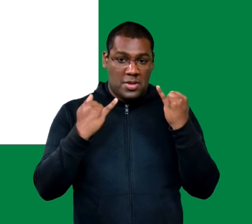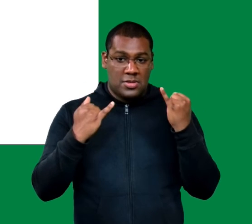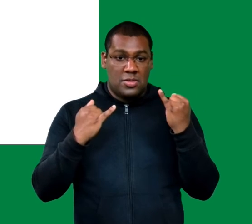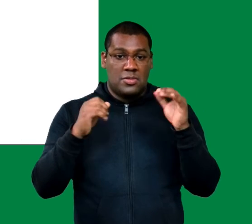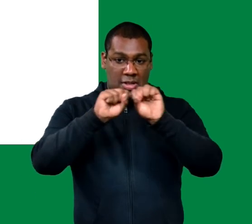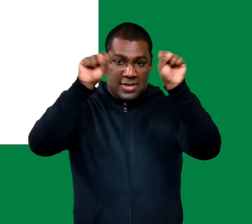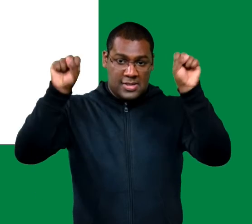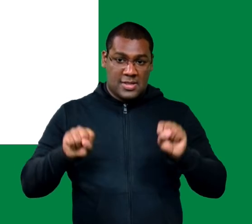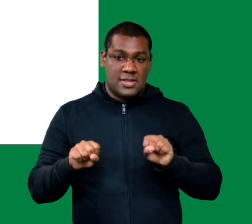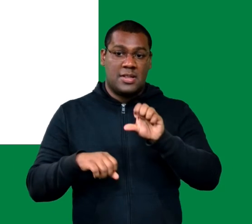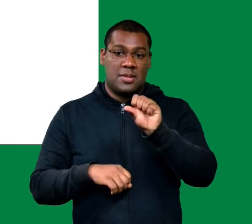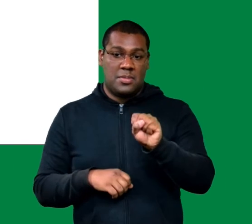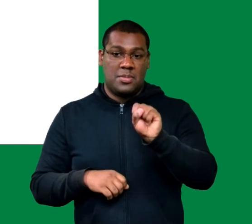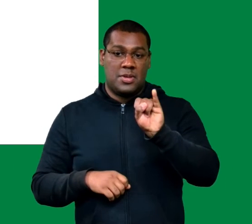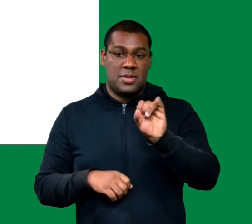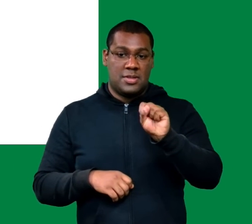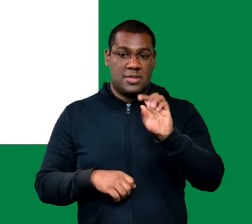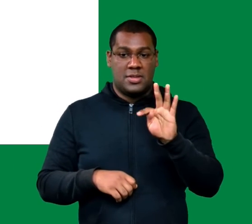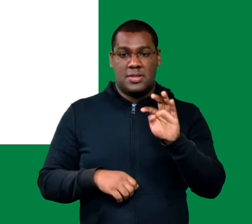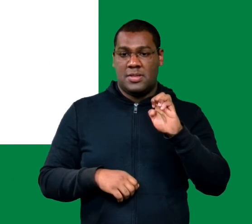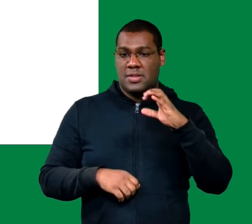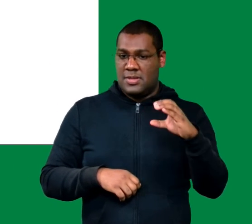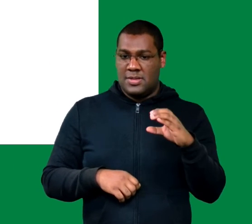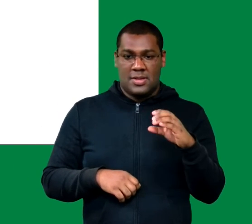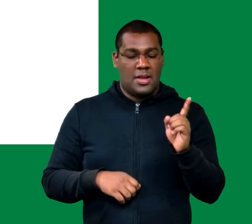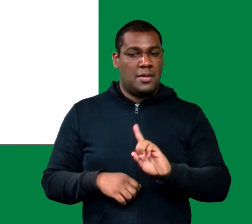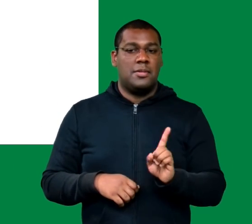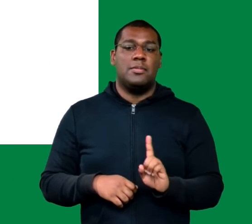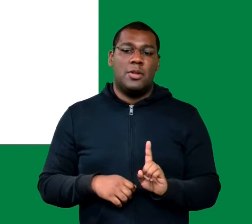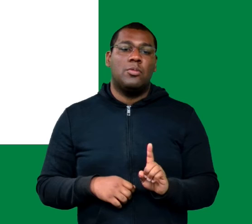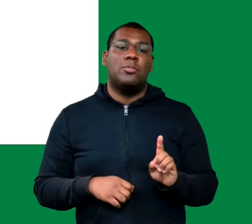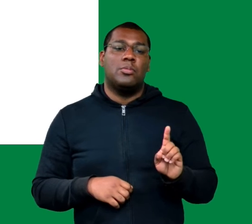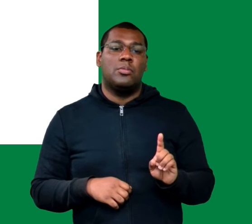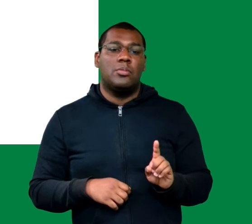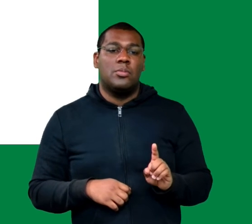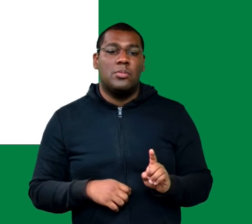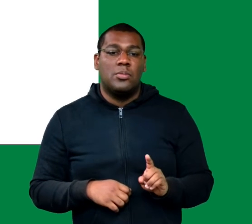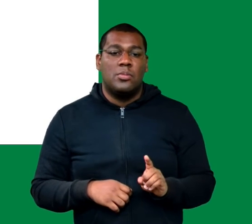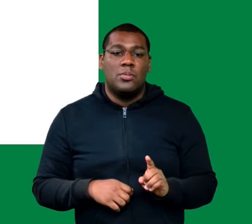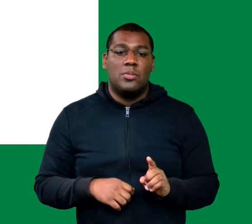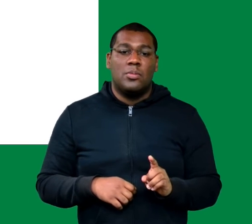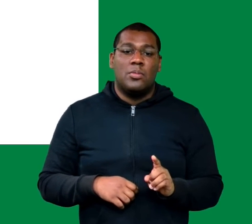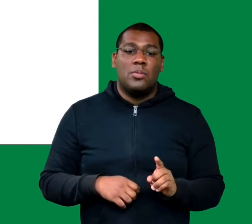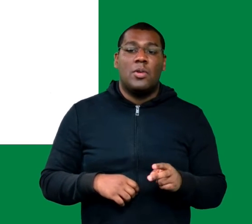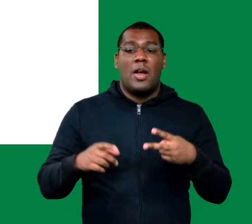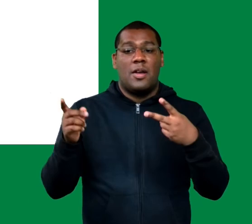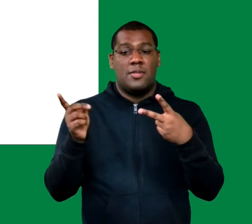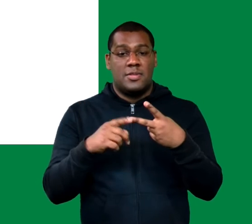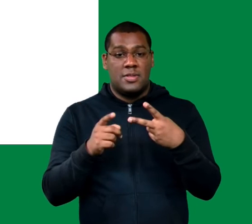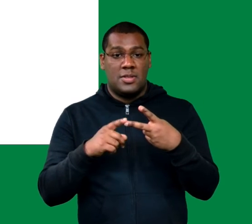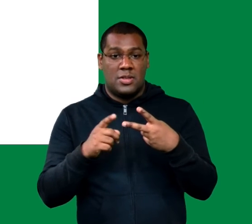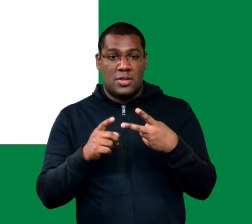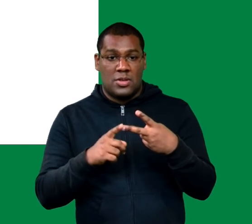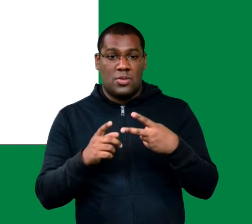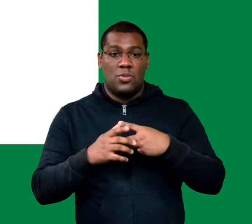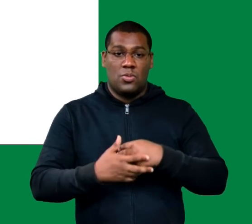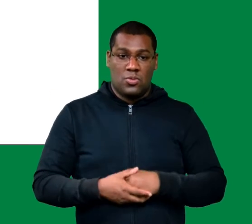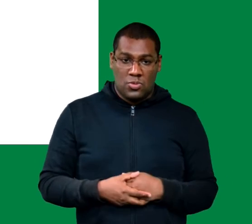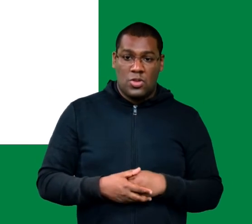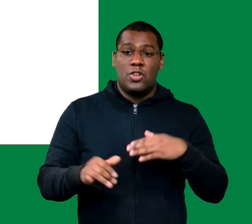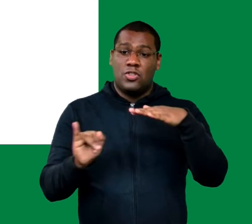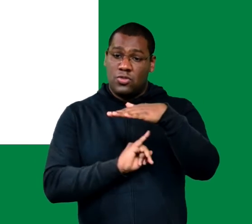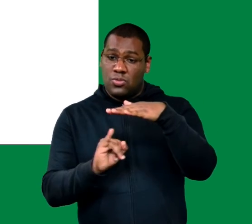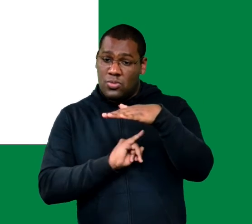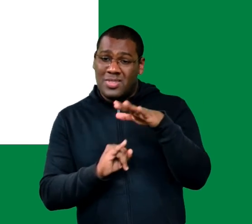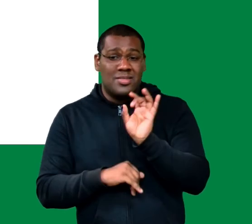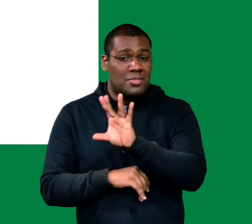para a PNP, Plataforma Nilo Peçanha. É feito um processo de conferência aqui por cada instituição, nessa segunda fase, a conferência